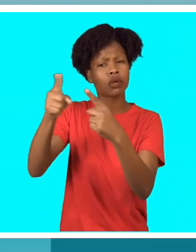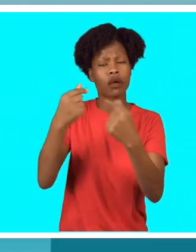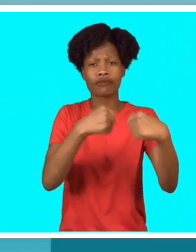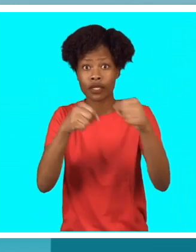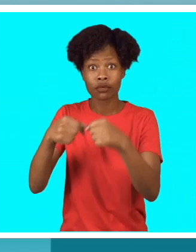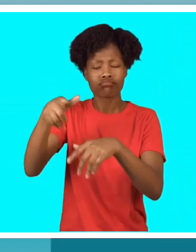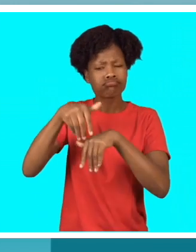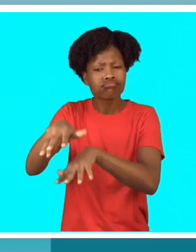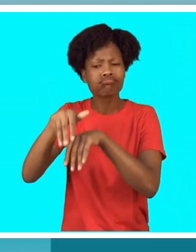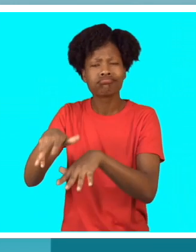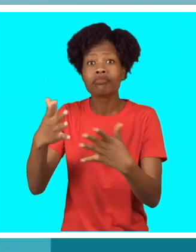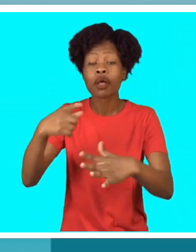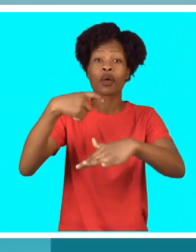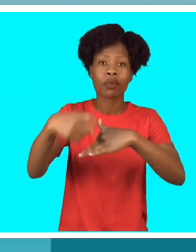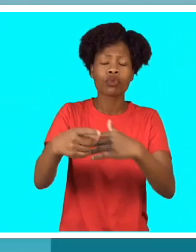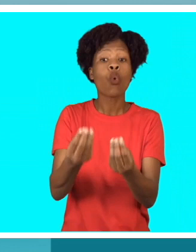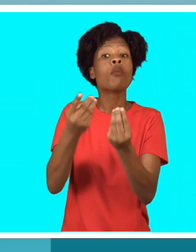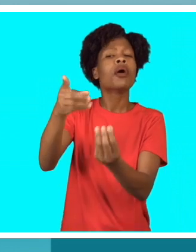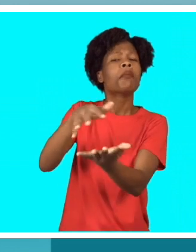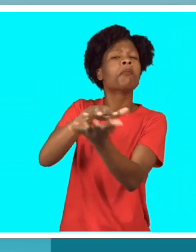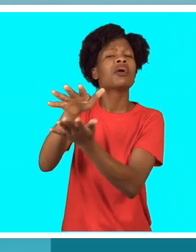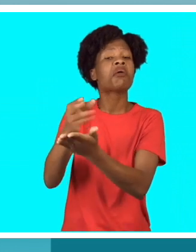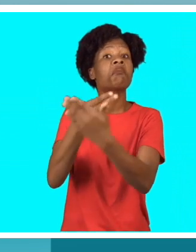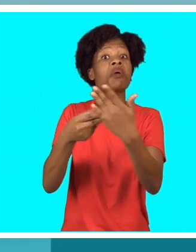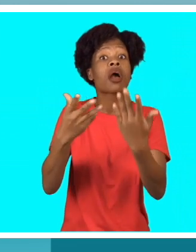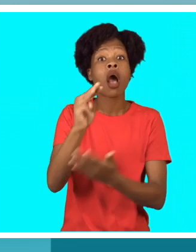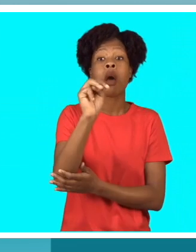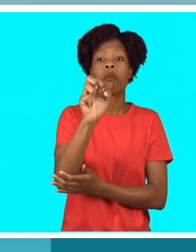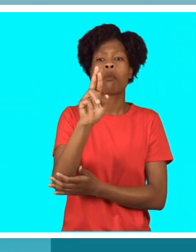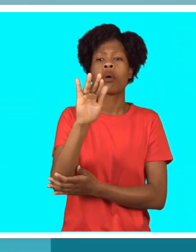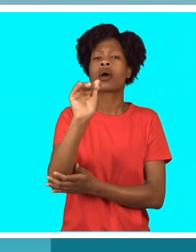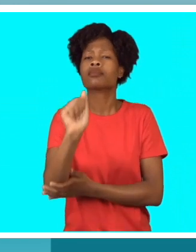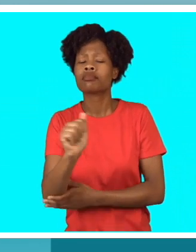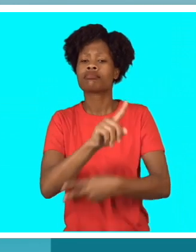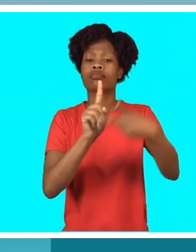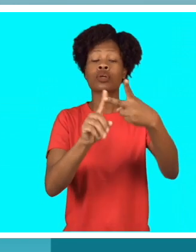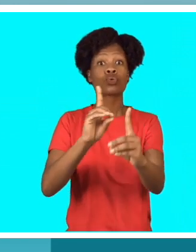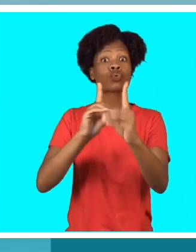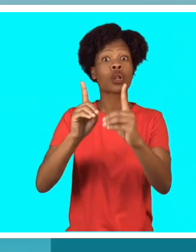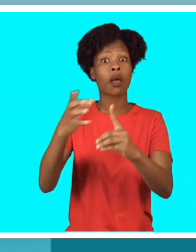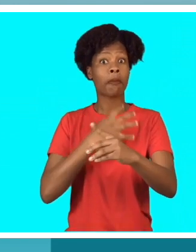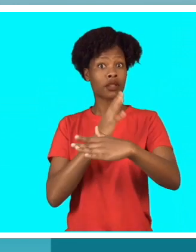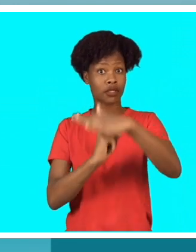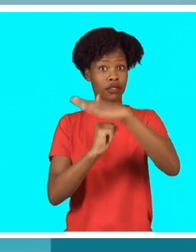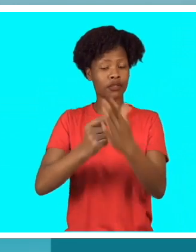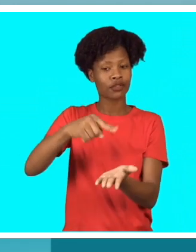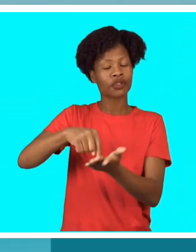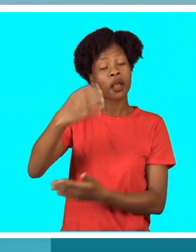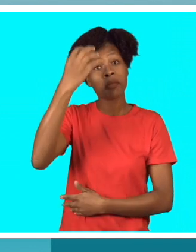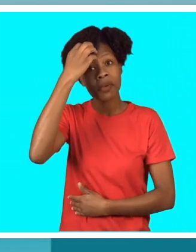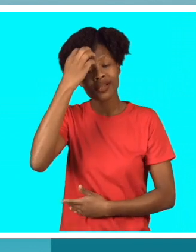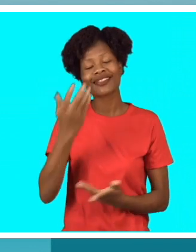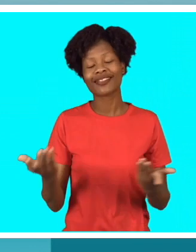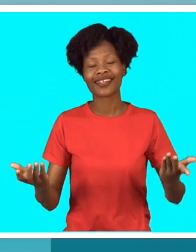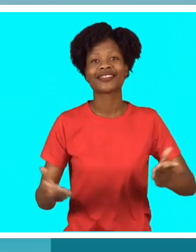marcaram a semana, tal como explica Maria Argentino Simão, diretora de Gênero, Criança e Ação